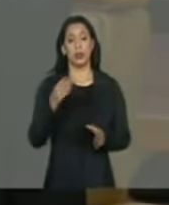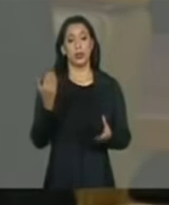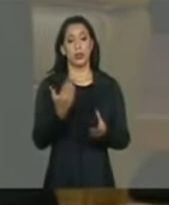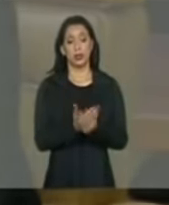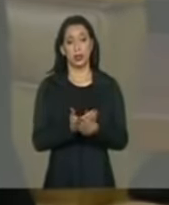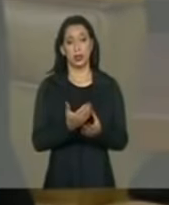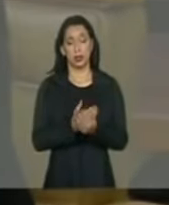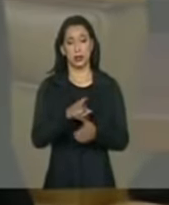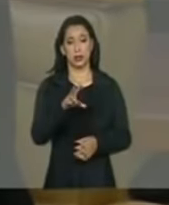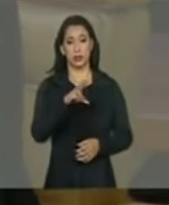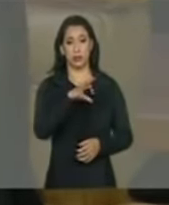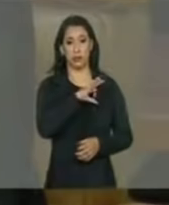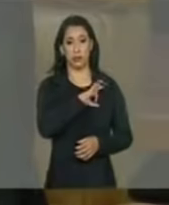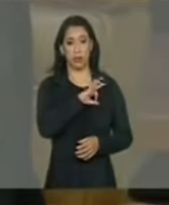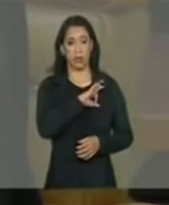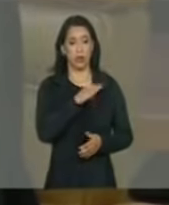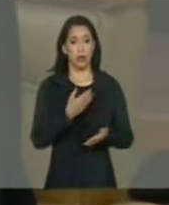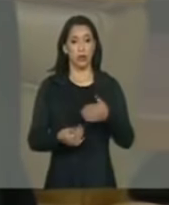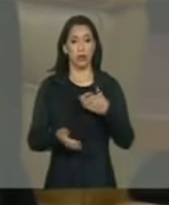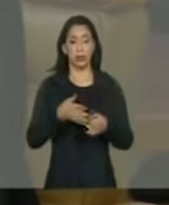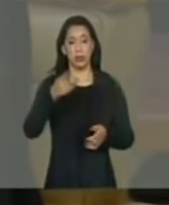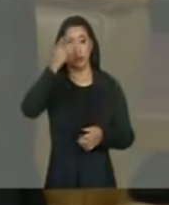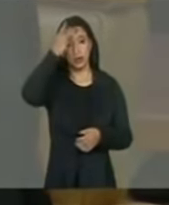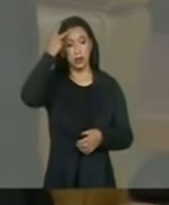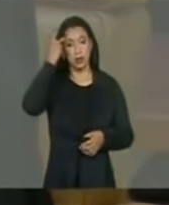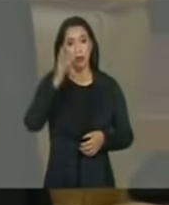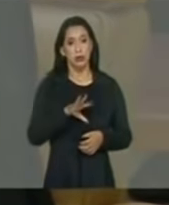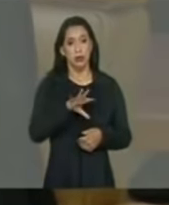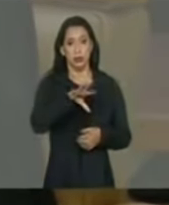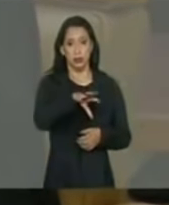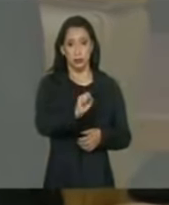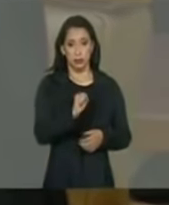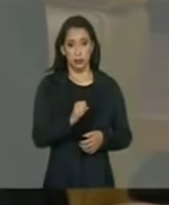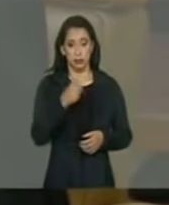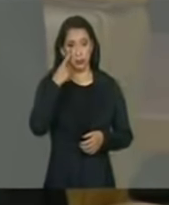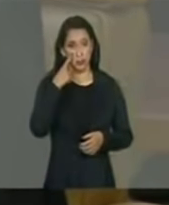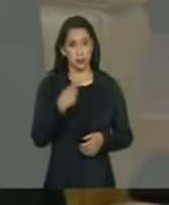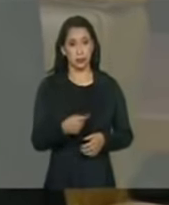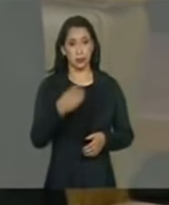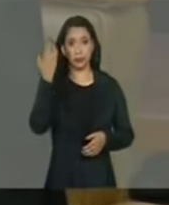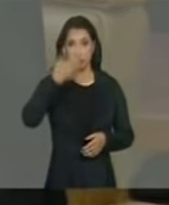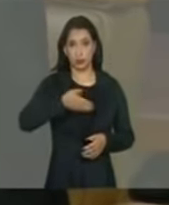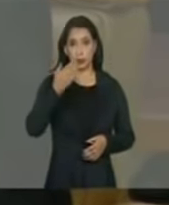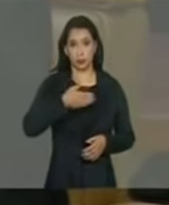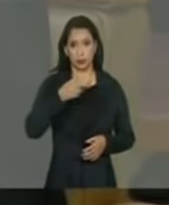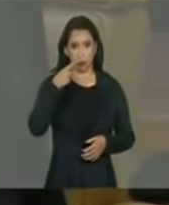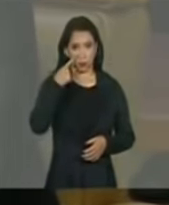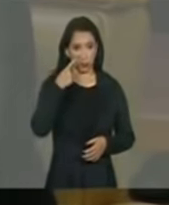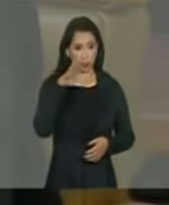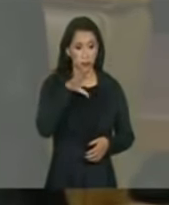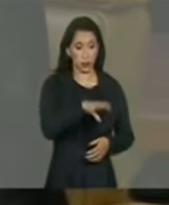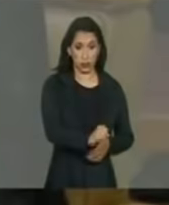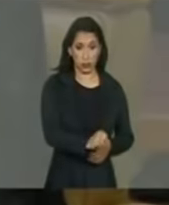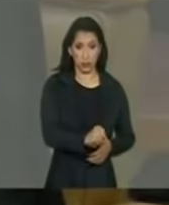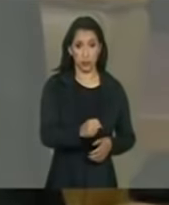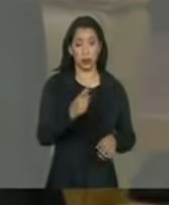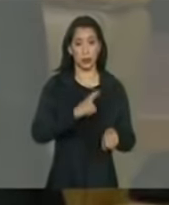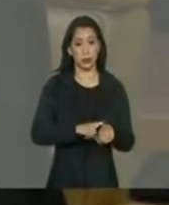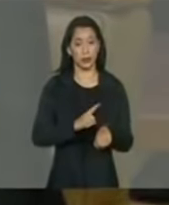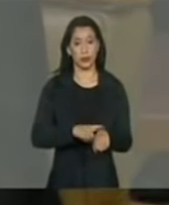porque qualquer um pode efetivá-la desde configurada situação de flagrância naquelas hipóteses